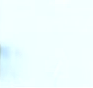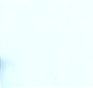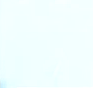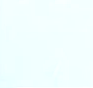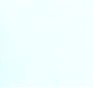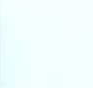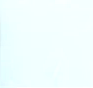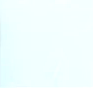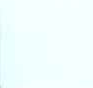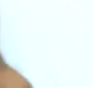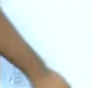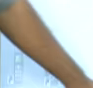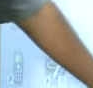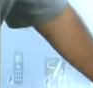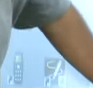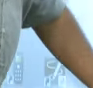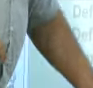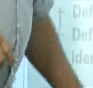dar uma olhada aqui?